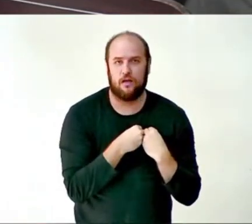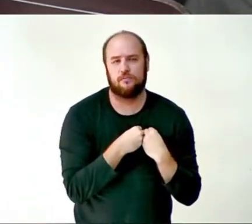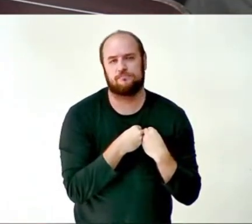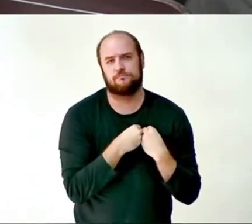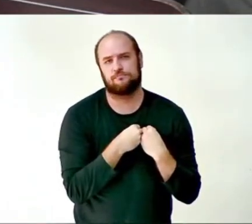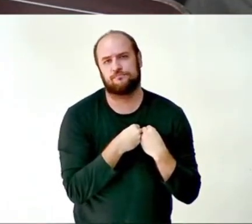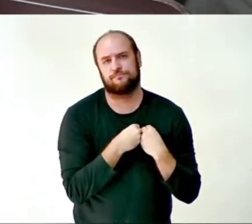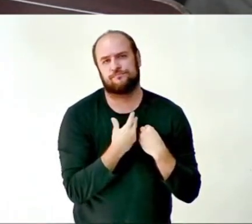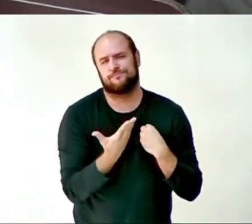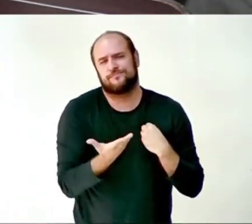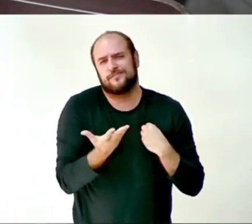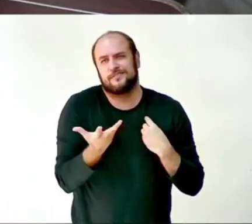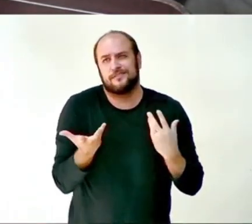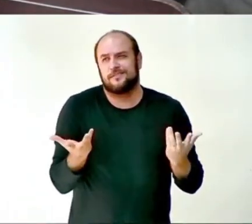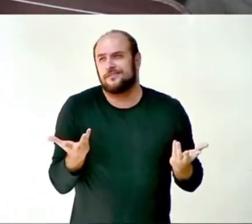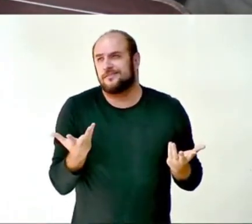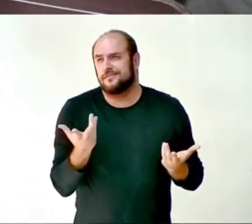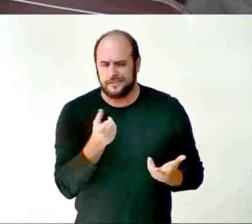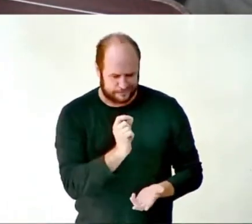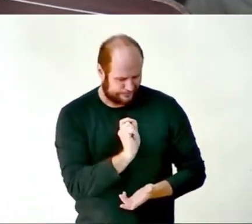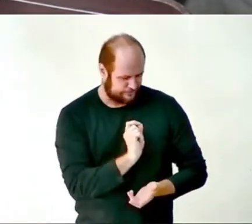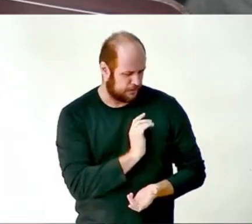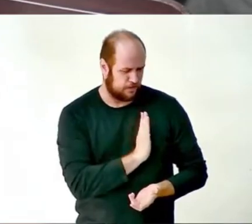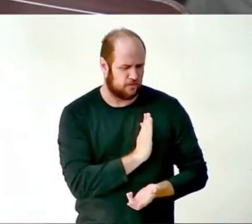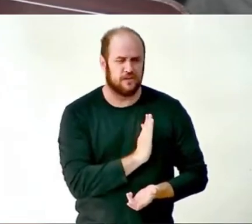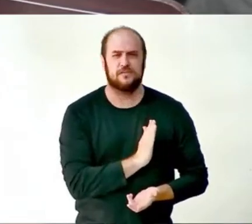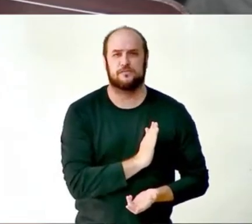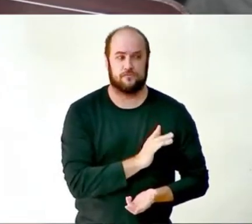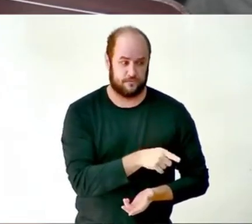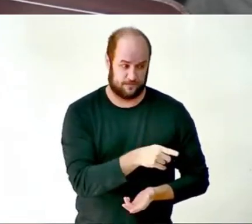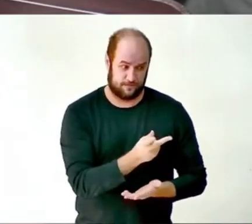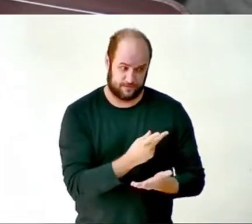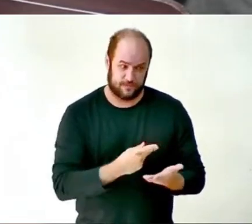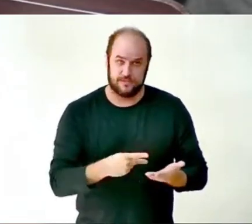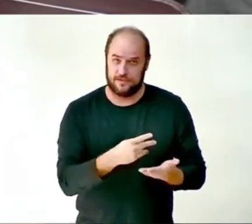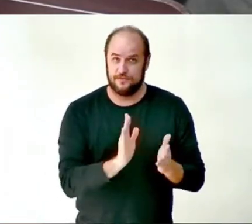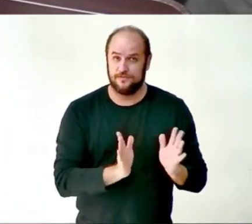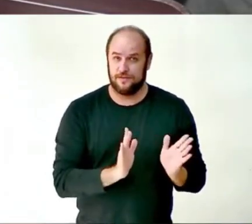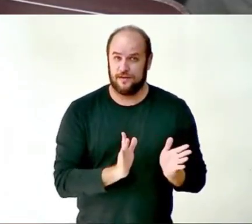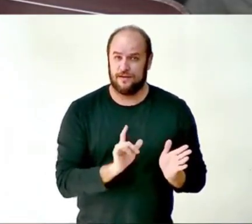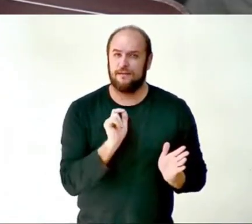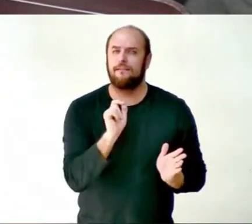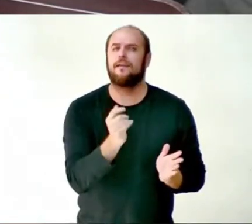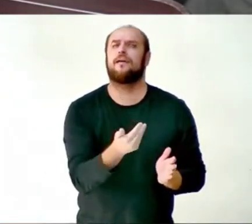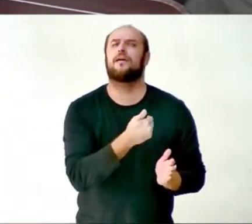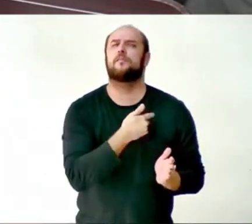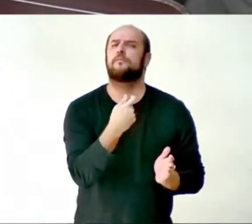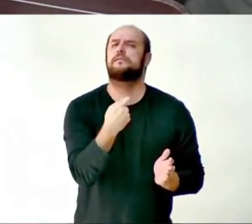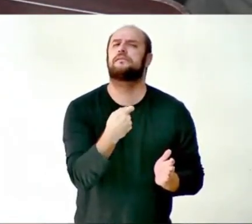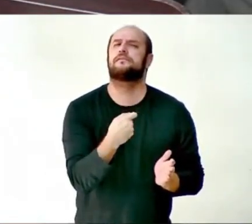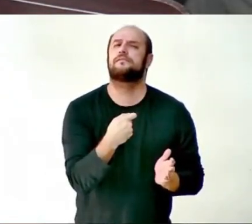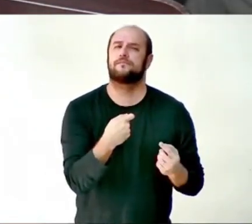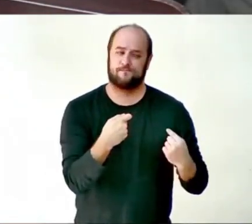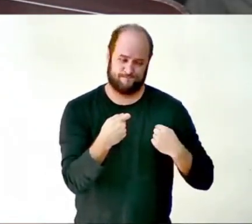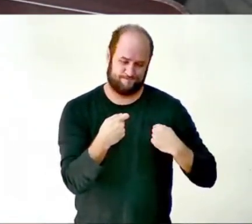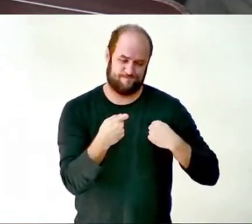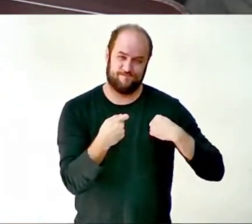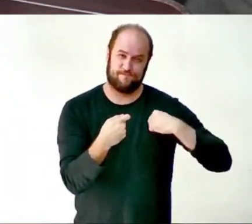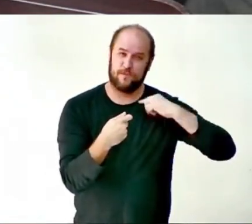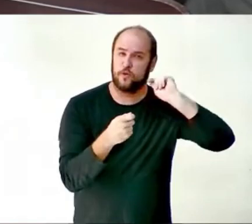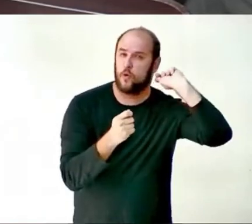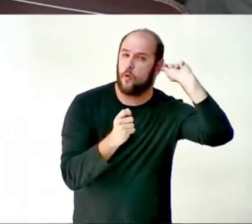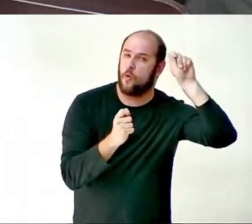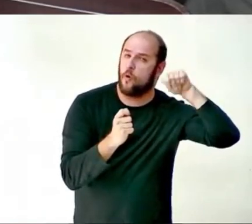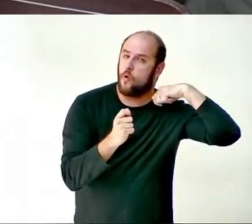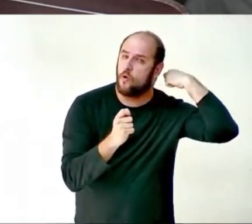coração. Mas o que é que tem no nosso coração? As crianças desenharam agora. O que é que tem? Um